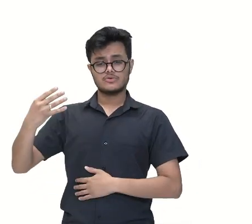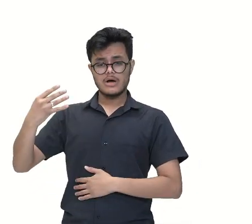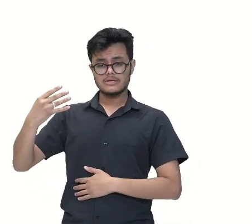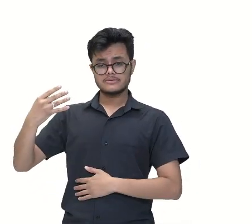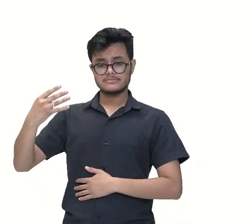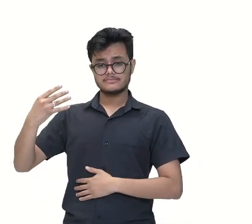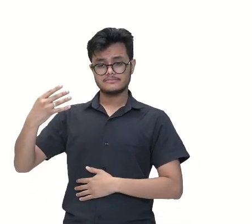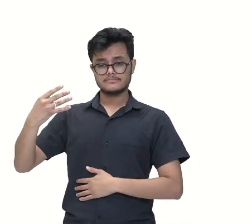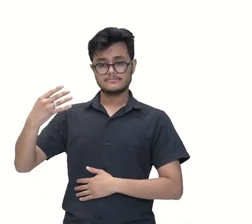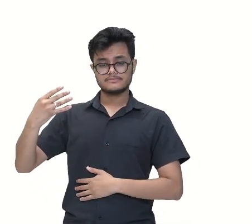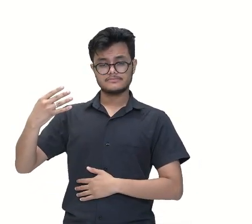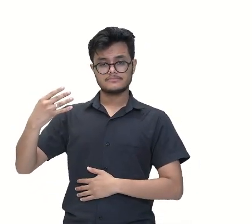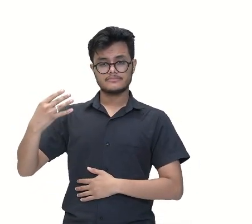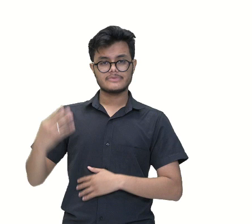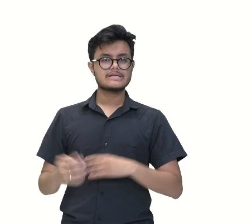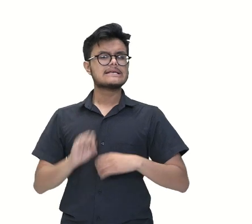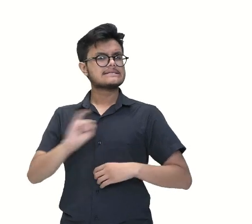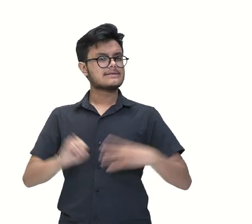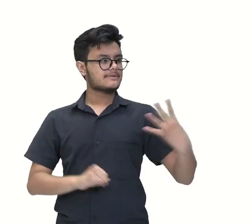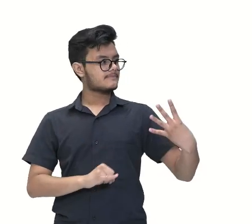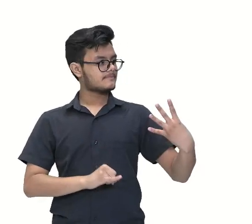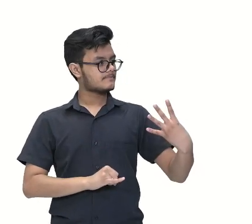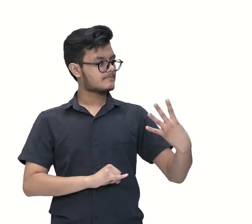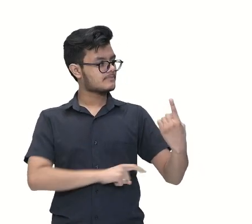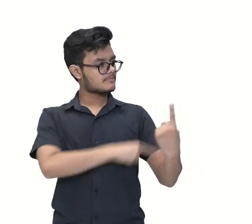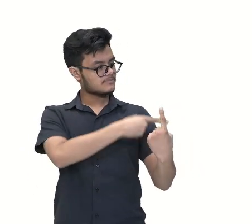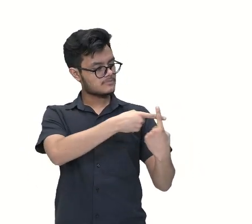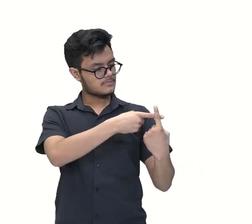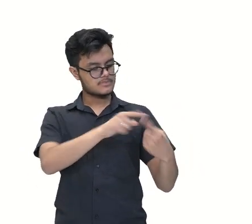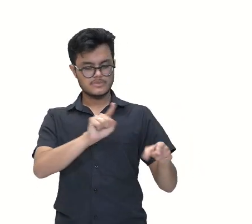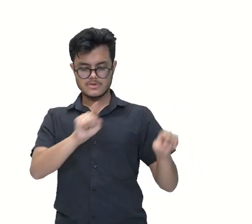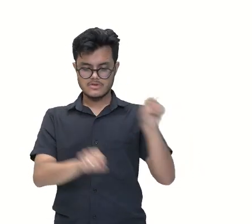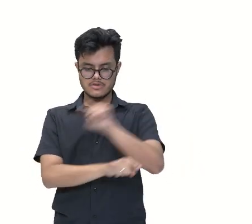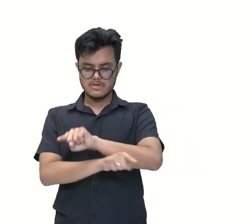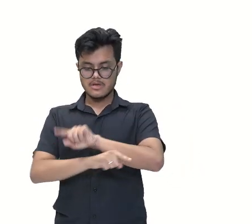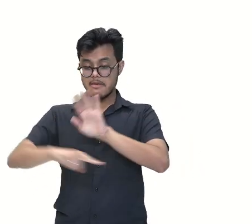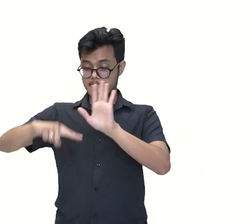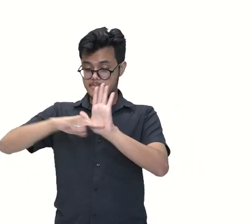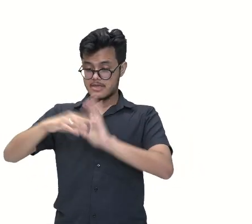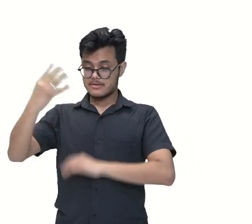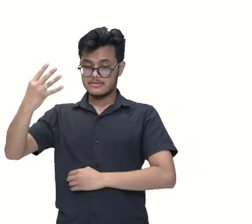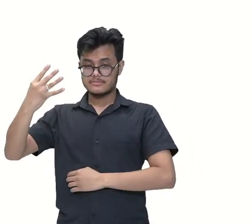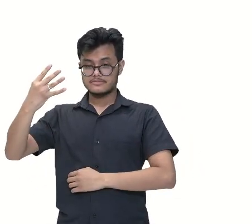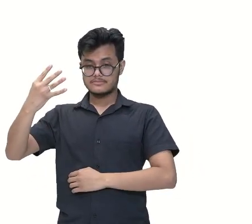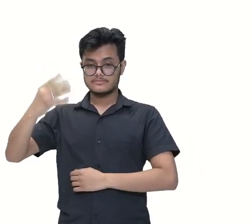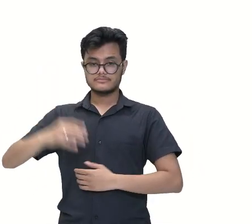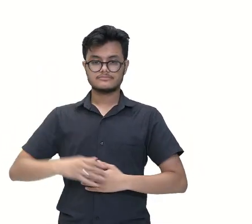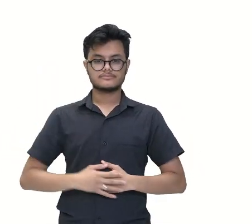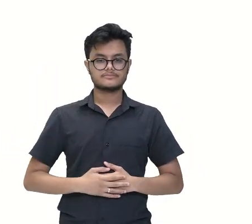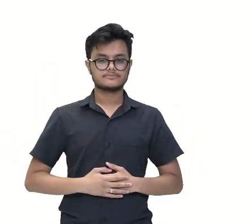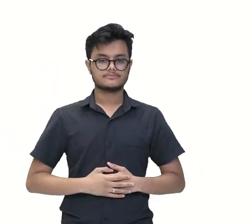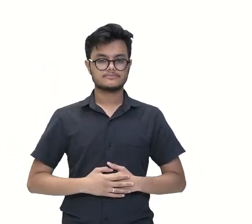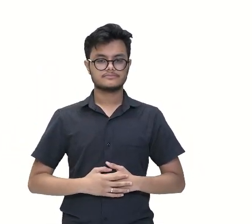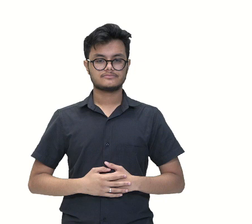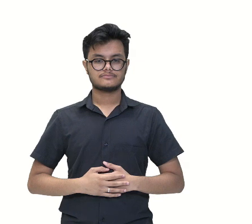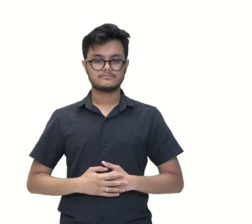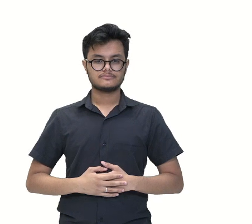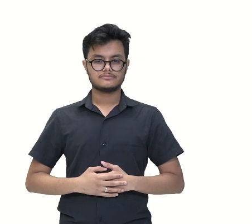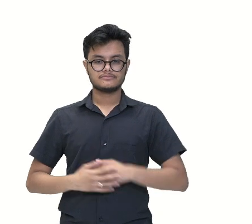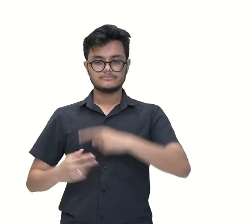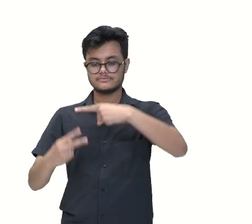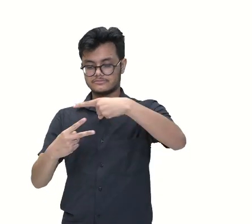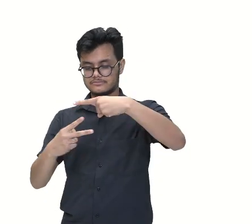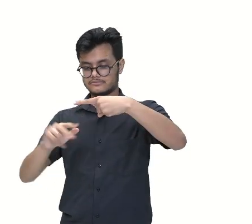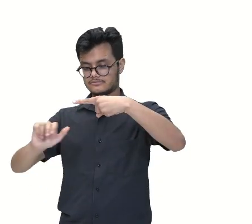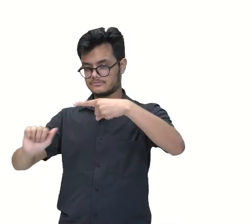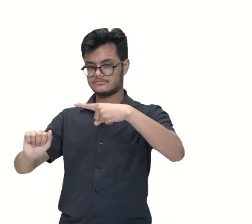fórmula, nós teremos menos 4. Tudo bem? Sobre